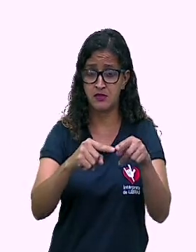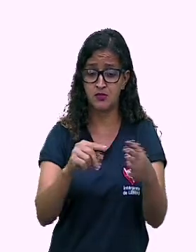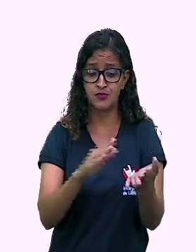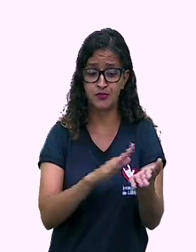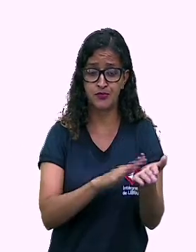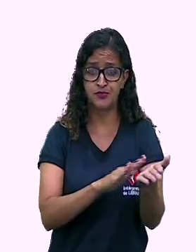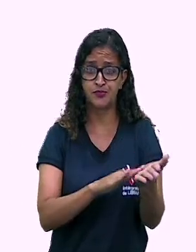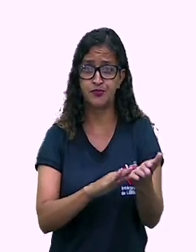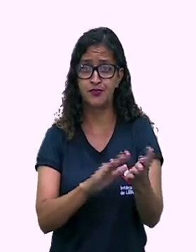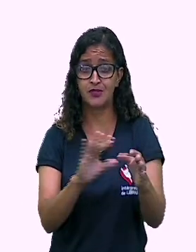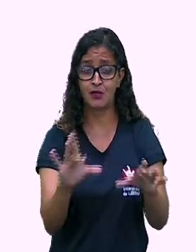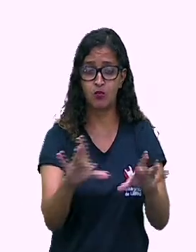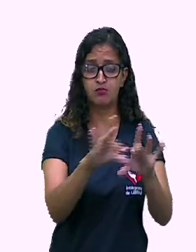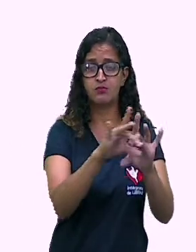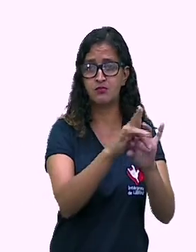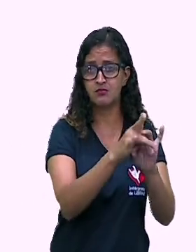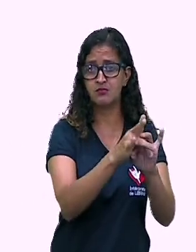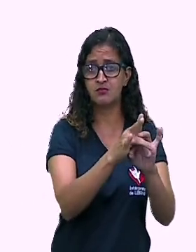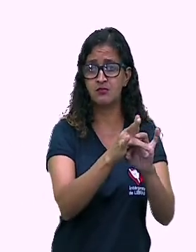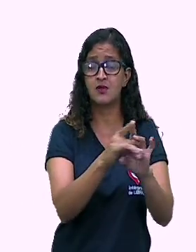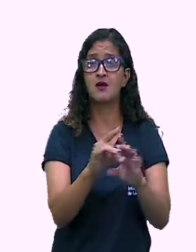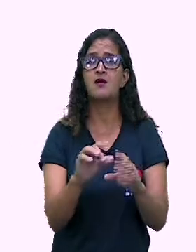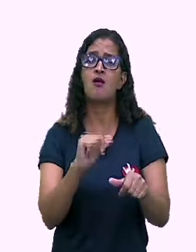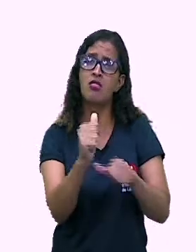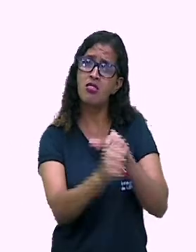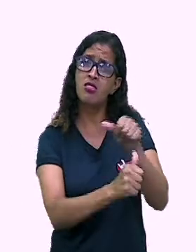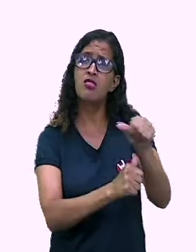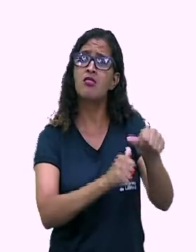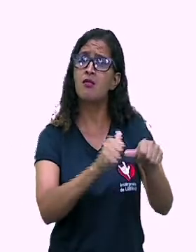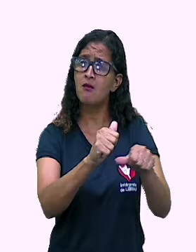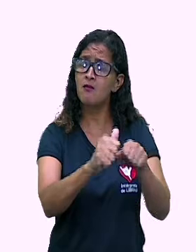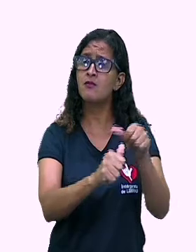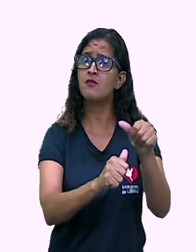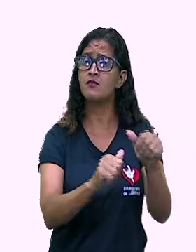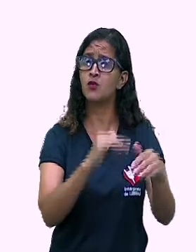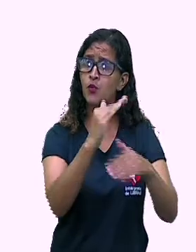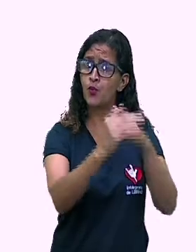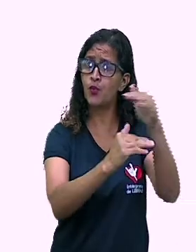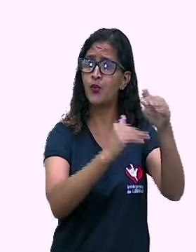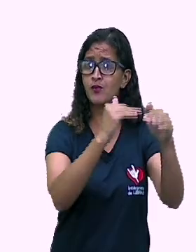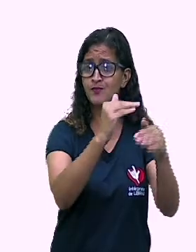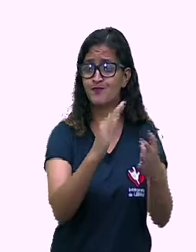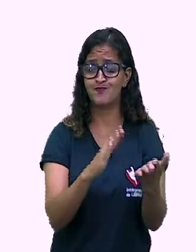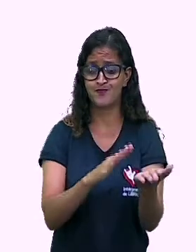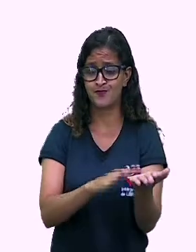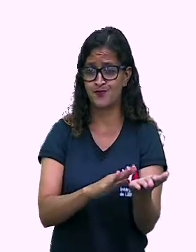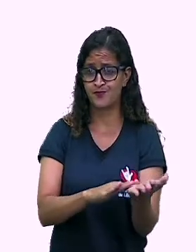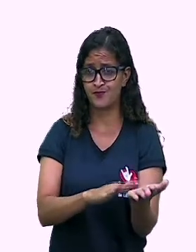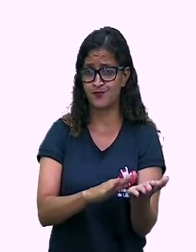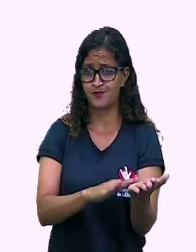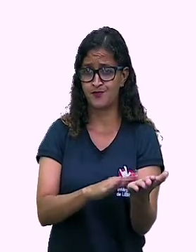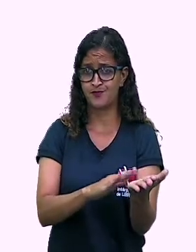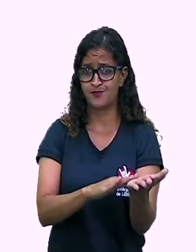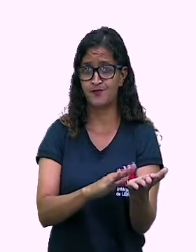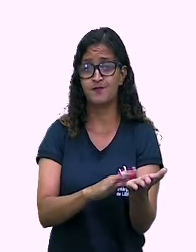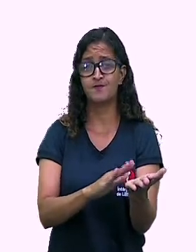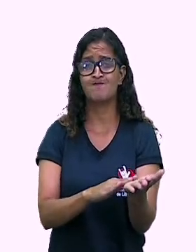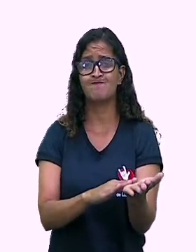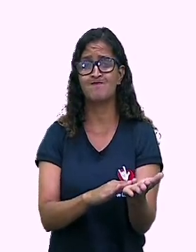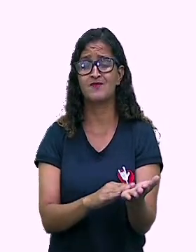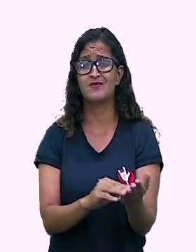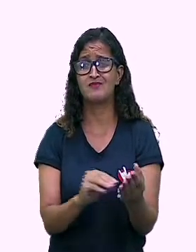de aço, causam uma transformação. Enferrujada, a lã de aço se